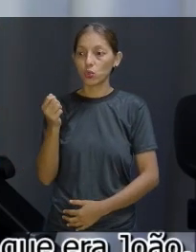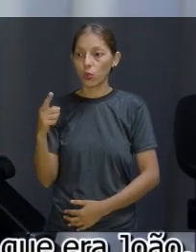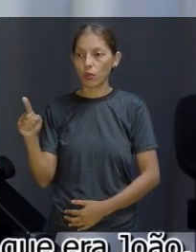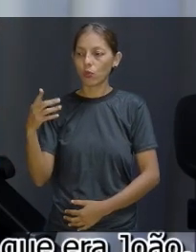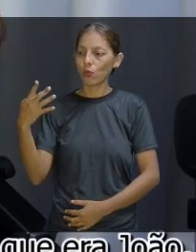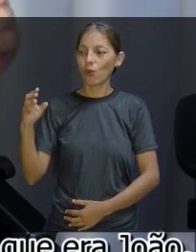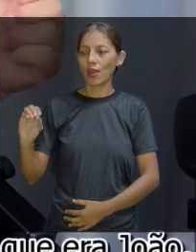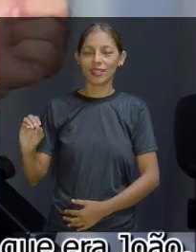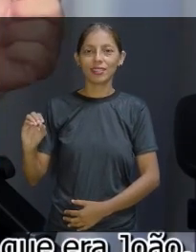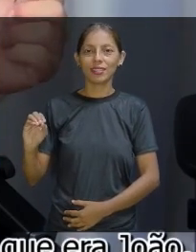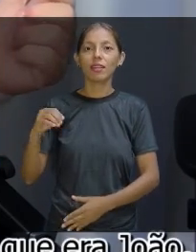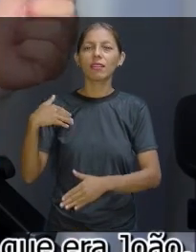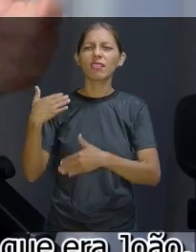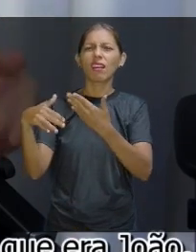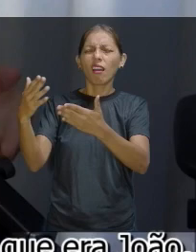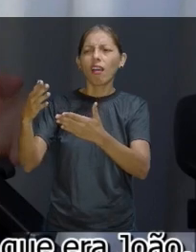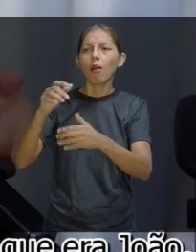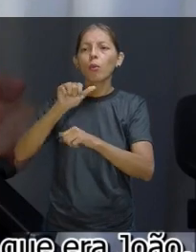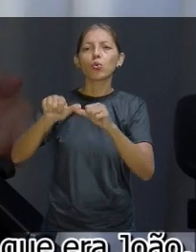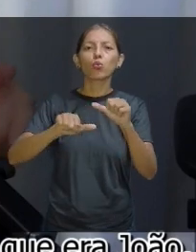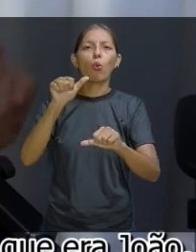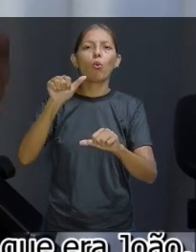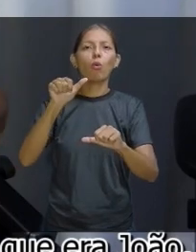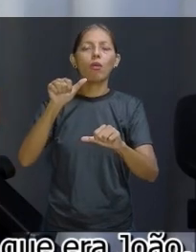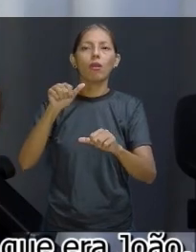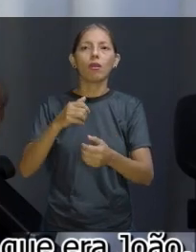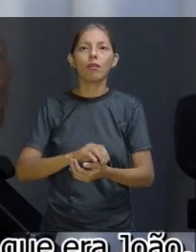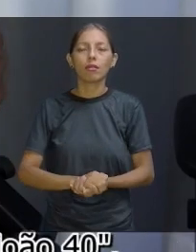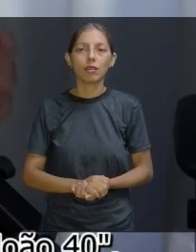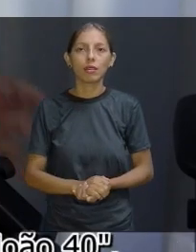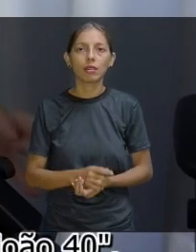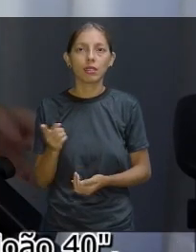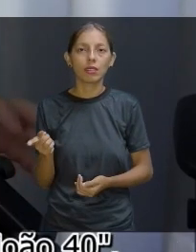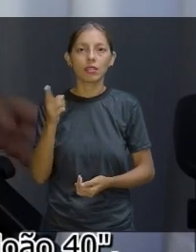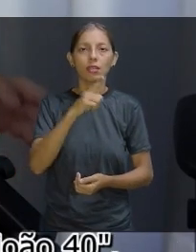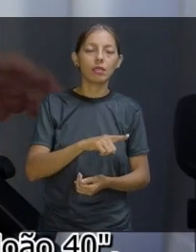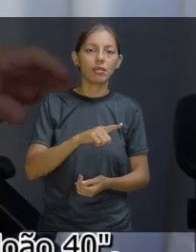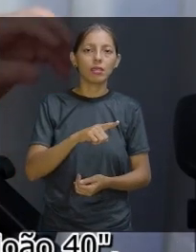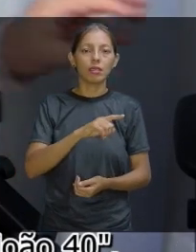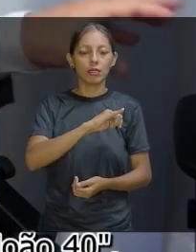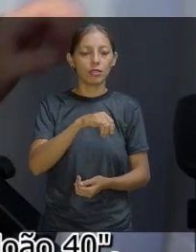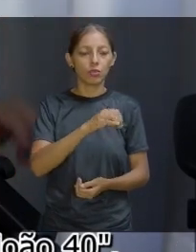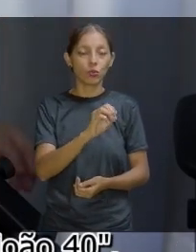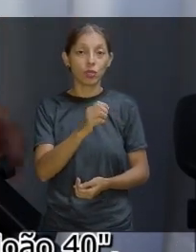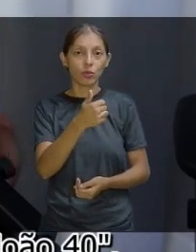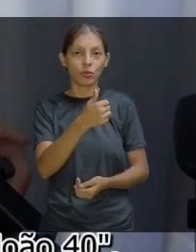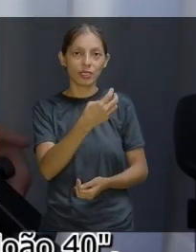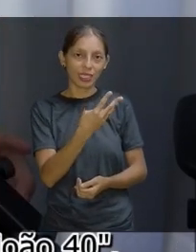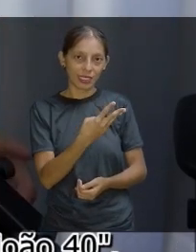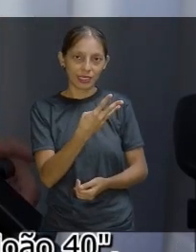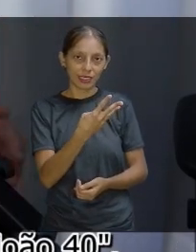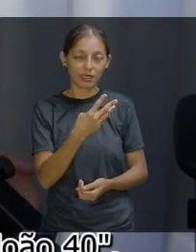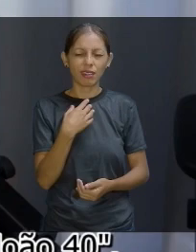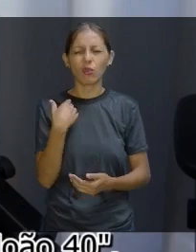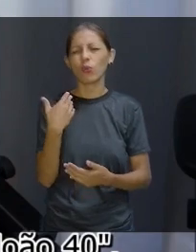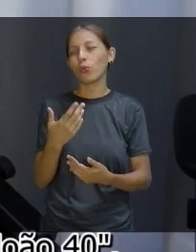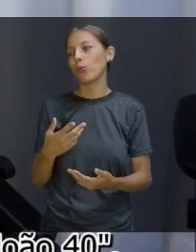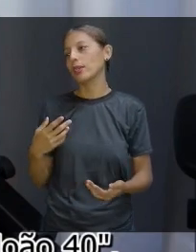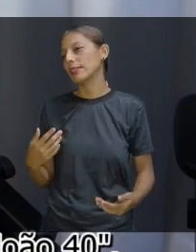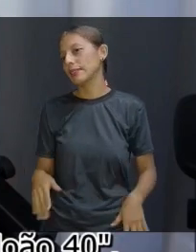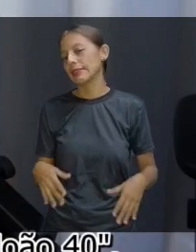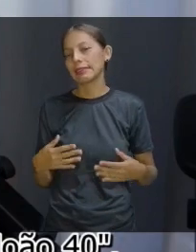13, o candidato do outro partido, que era João, ele pegou esse slogan e ele fez o diabinho. Votem